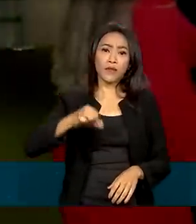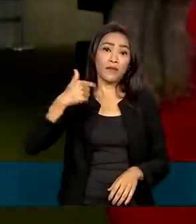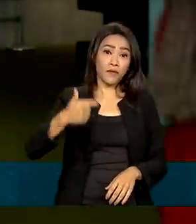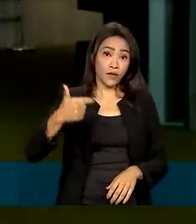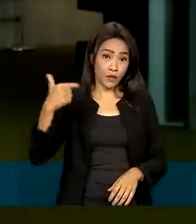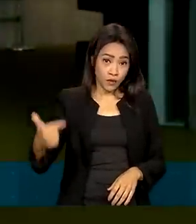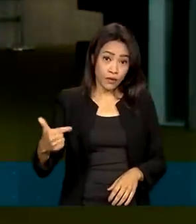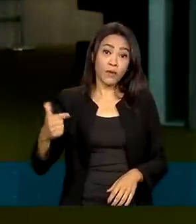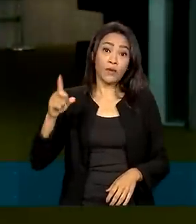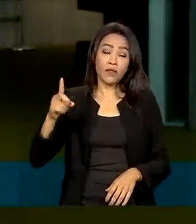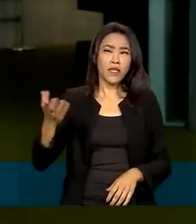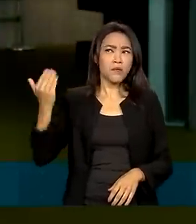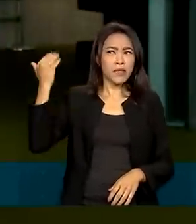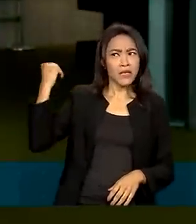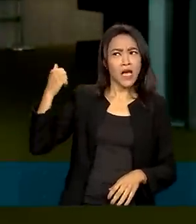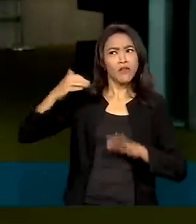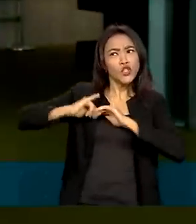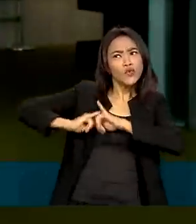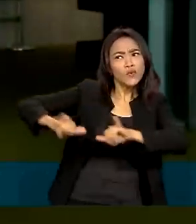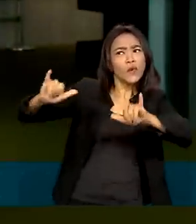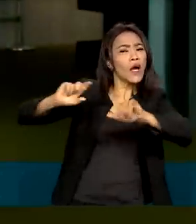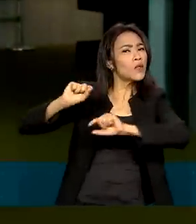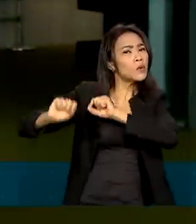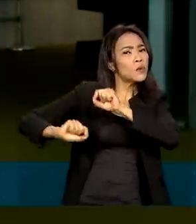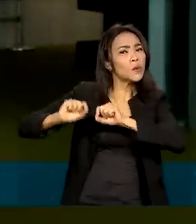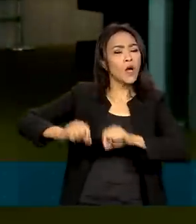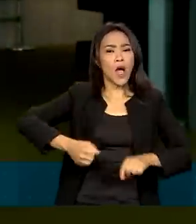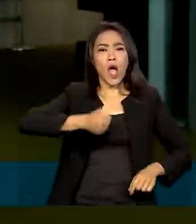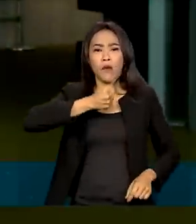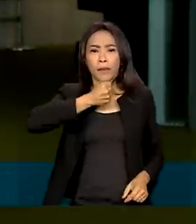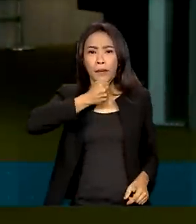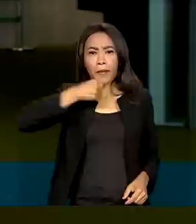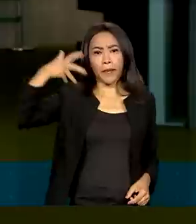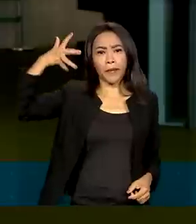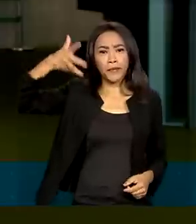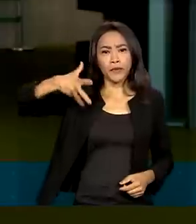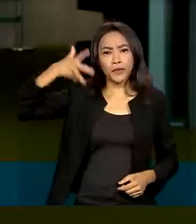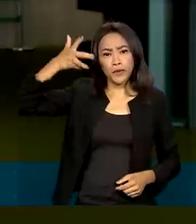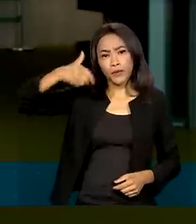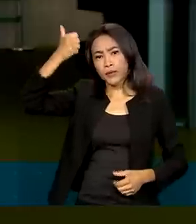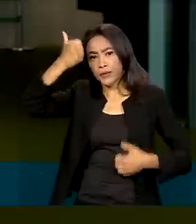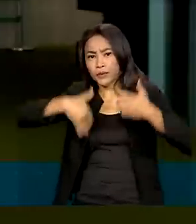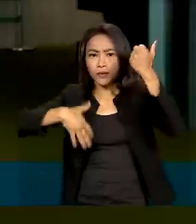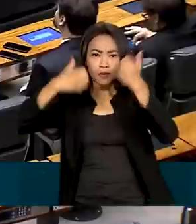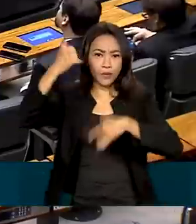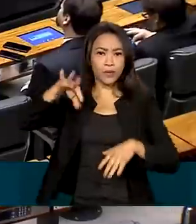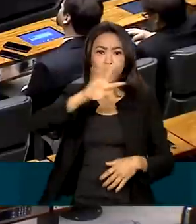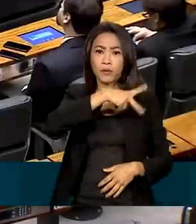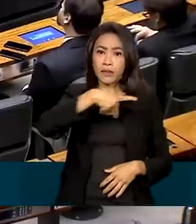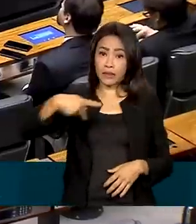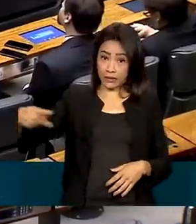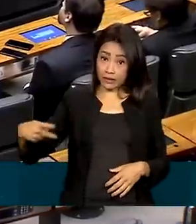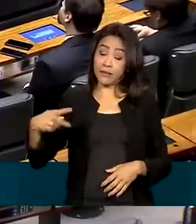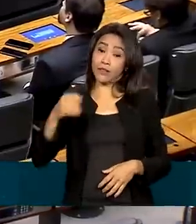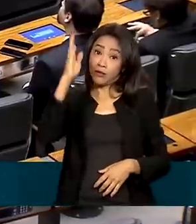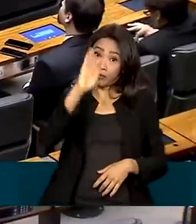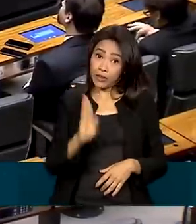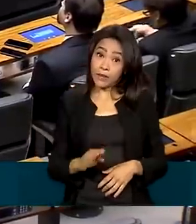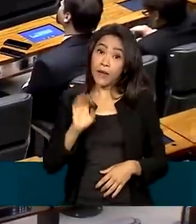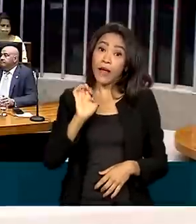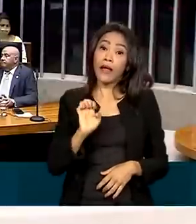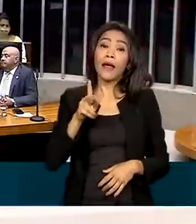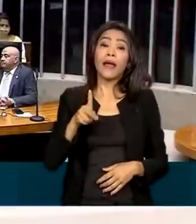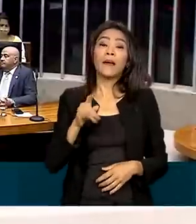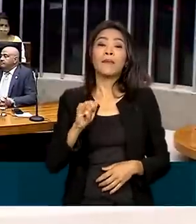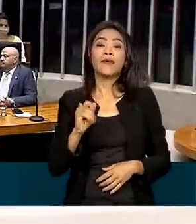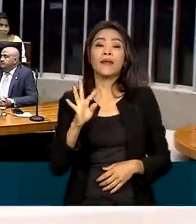conteúdo veiculado naquela oportunidade foi o discurso do então presidente da República, Epitácio Pessoa. Além de parlamentares,